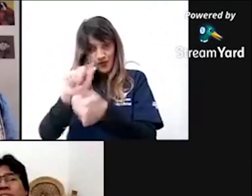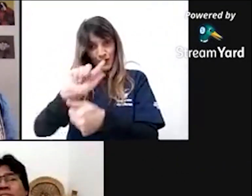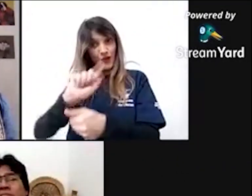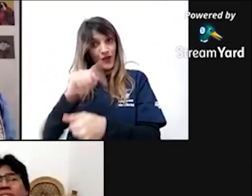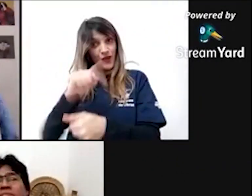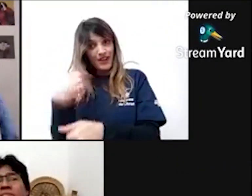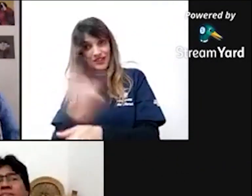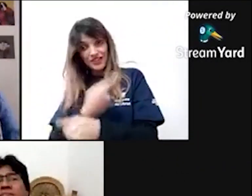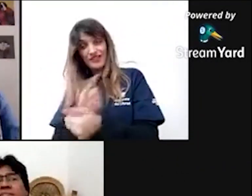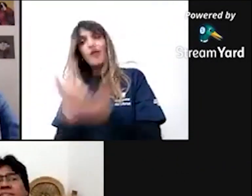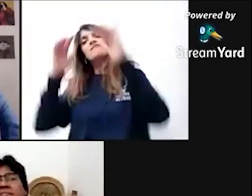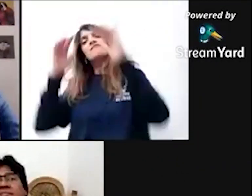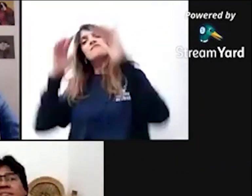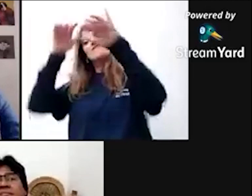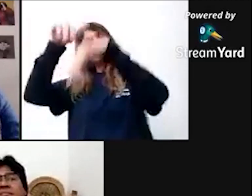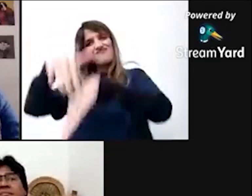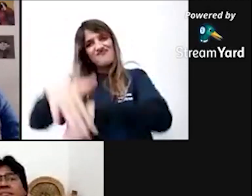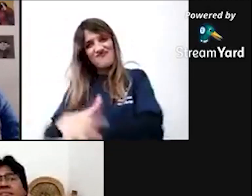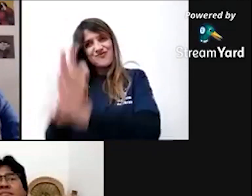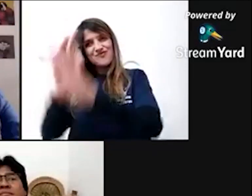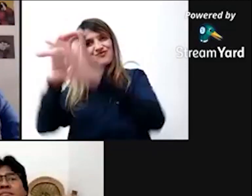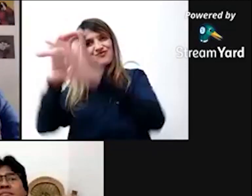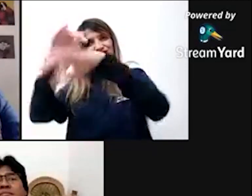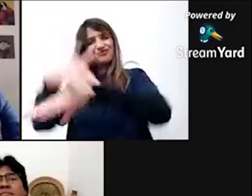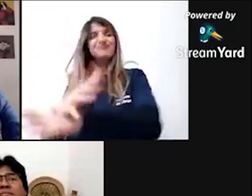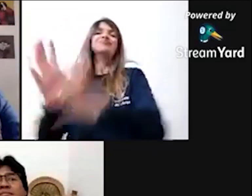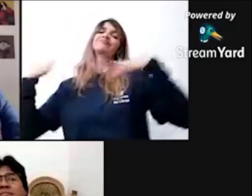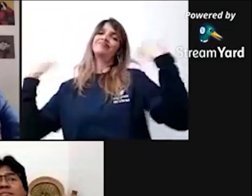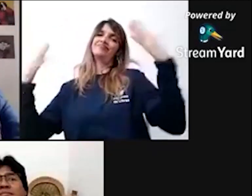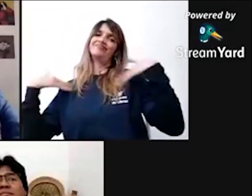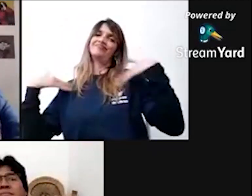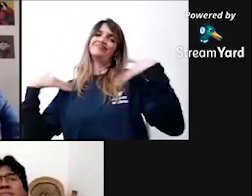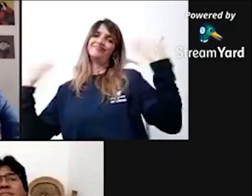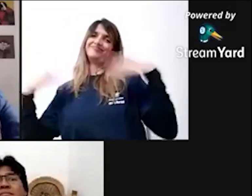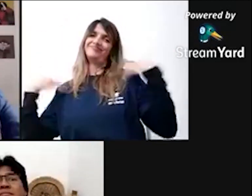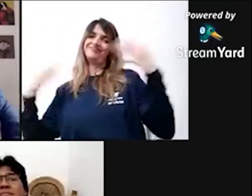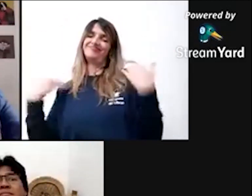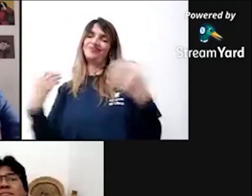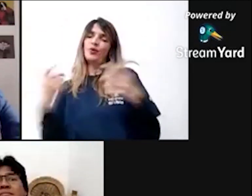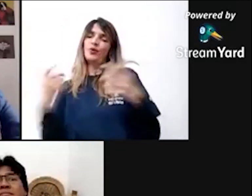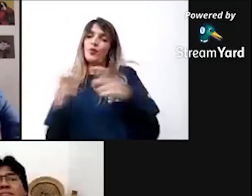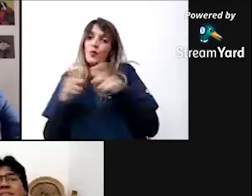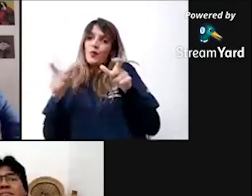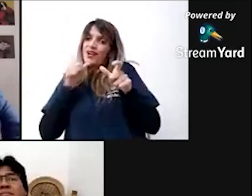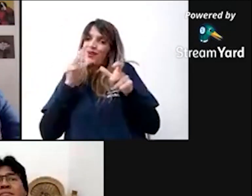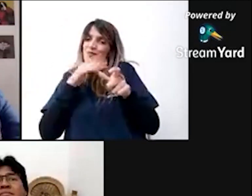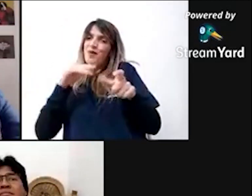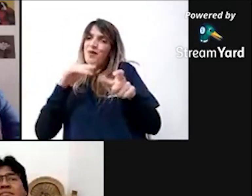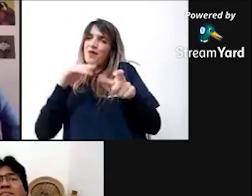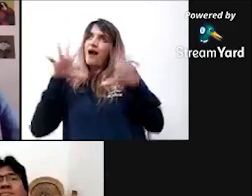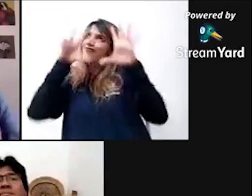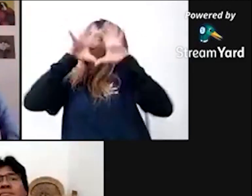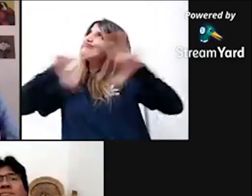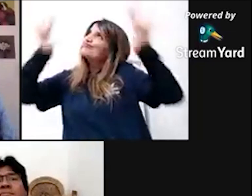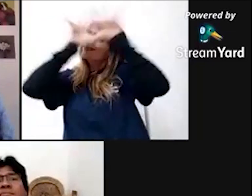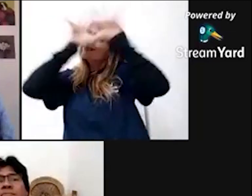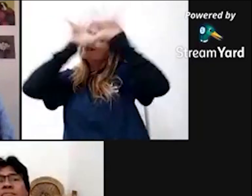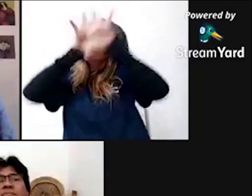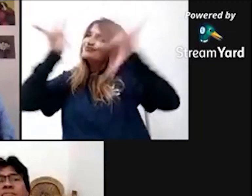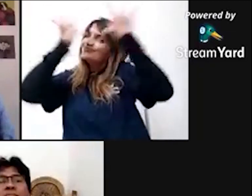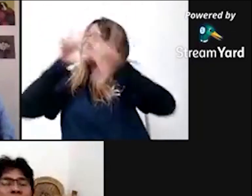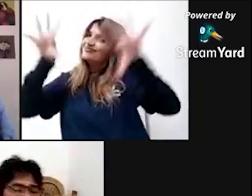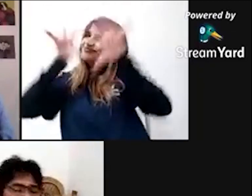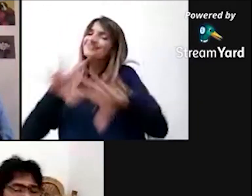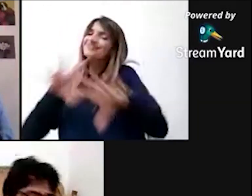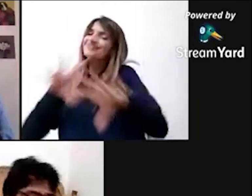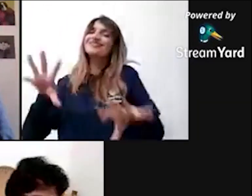né, mergulhar com muita alegria no grande mar do universo, né, um grande mar cósmico